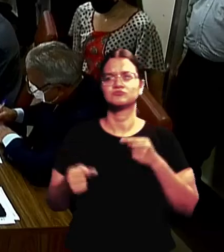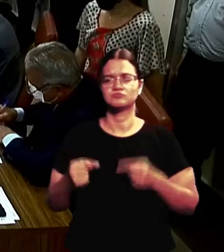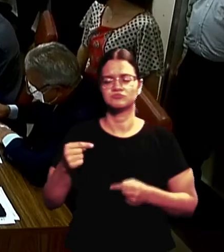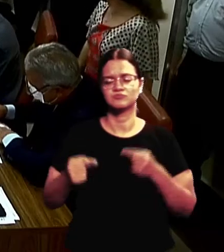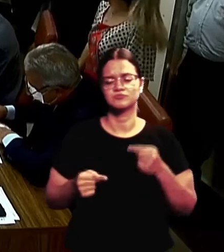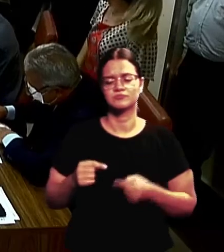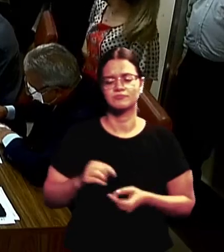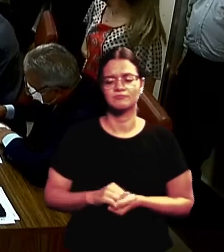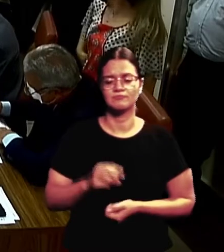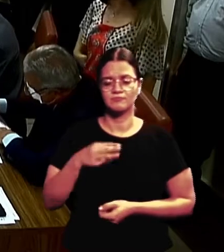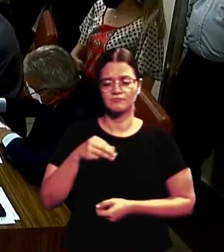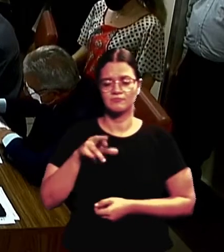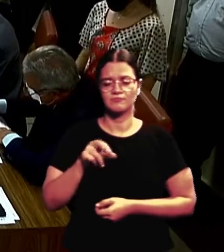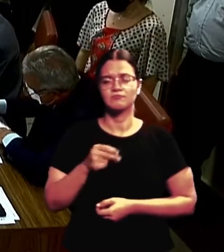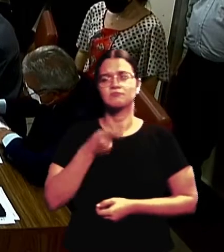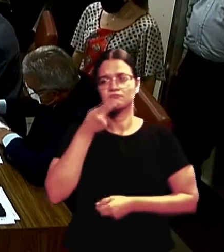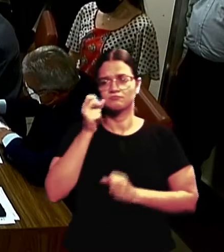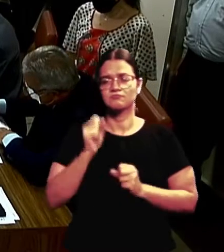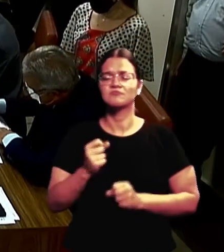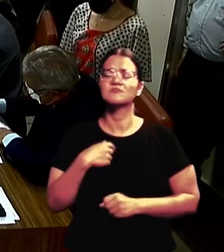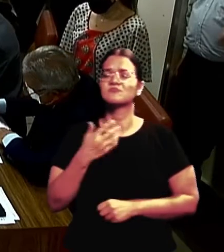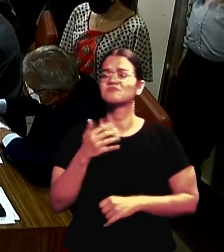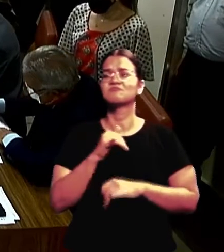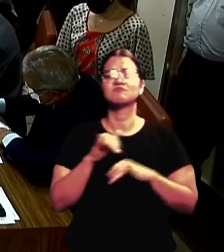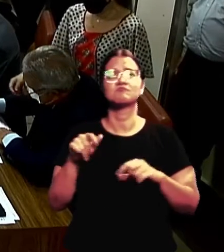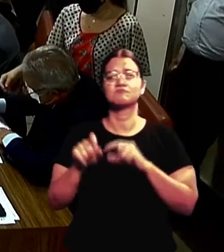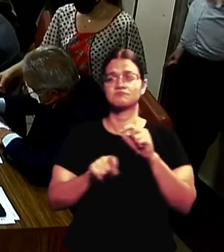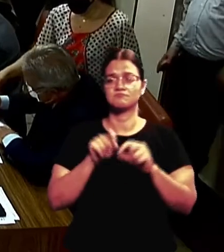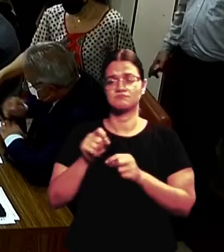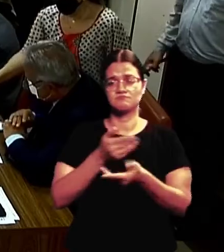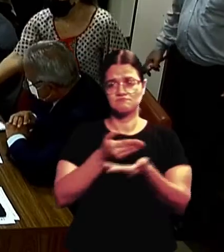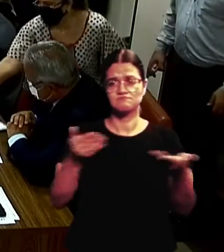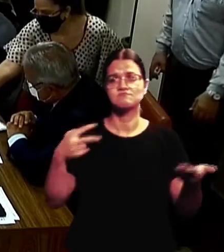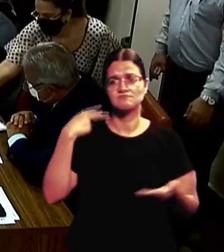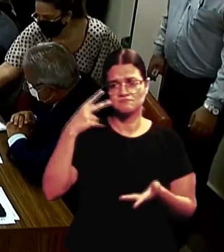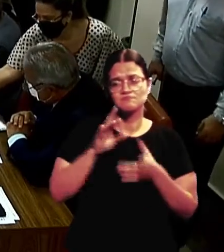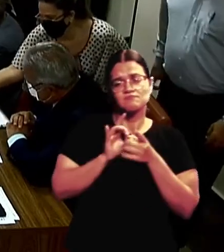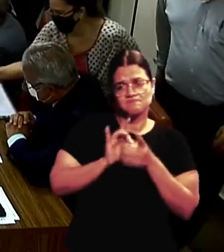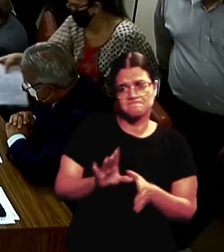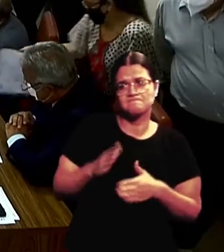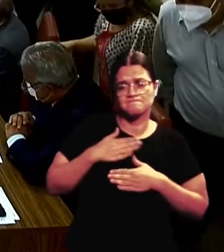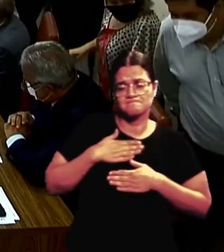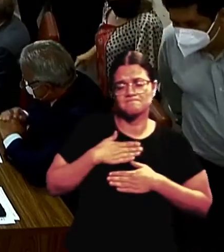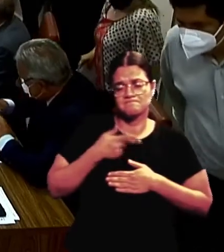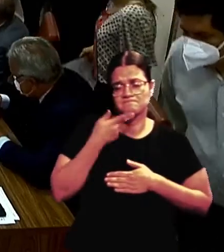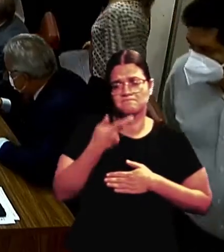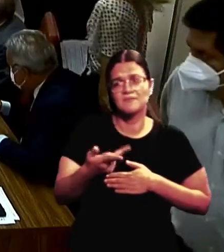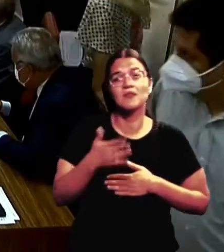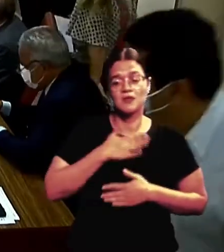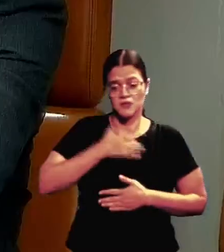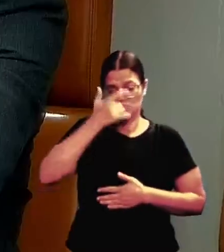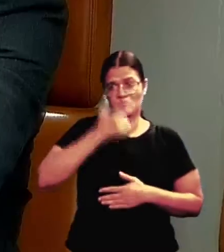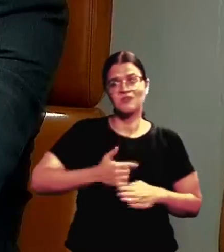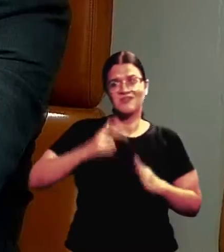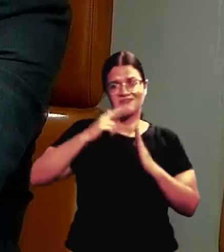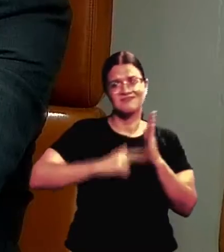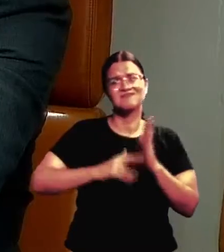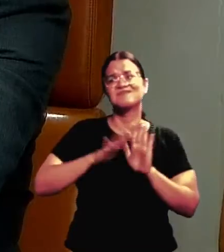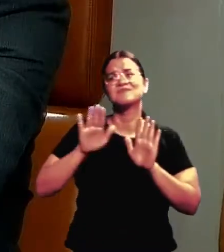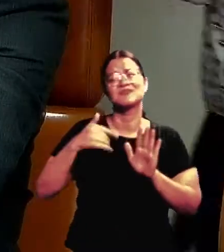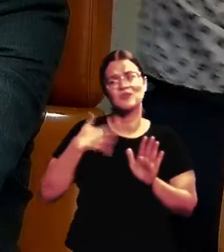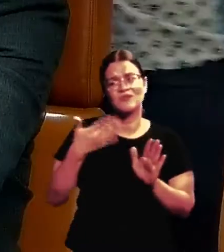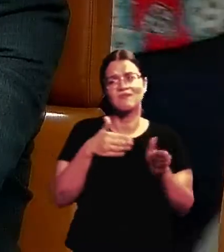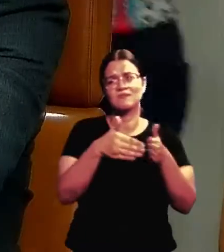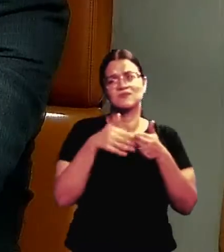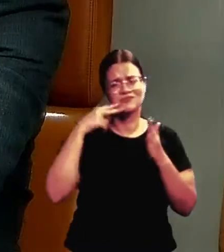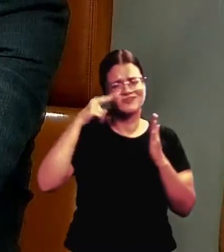Mauro Rubem. Senhor presidente, eu quero, nobres vereadores me permitam, apesar de ter sido relator do projeto, eu queria pedir